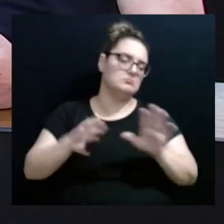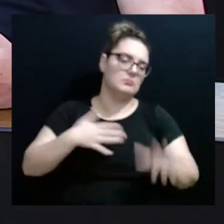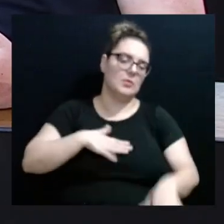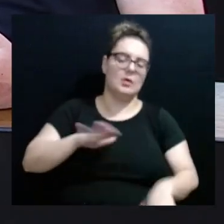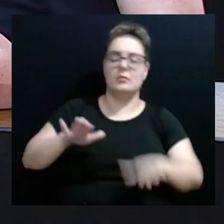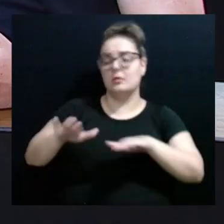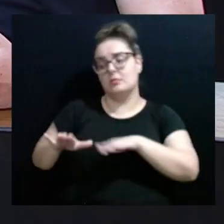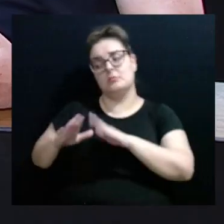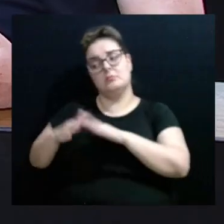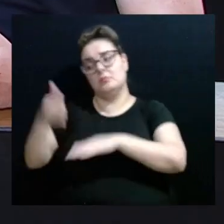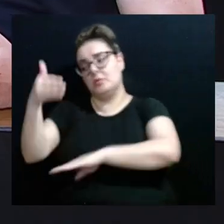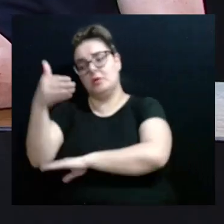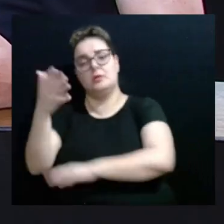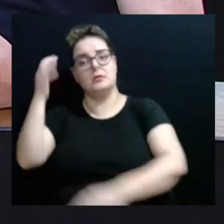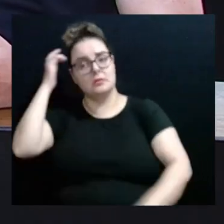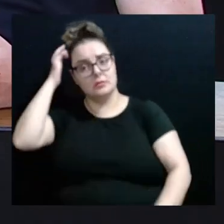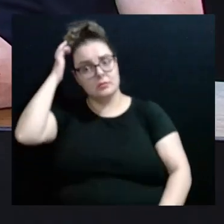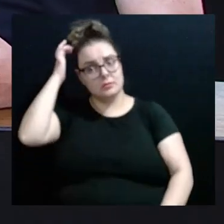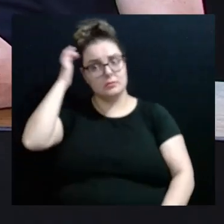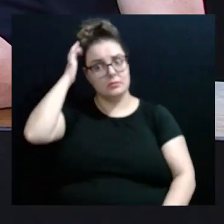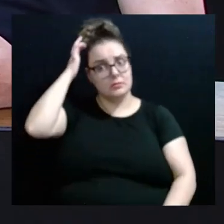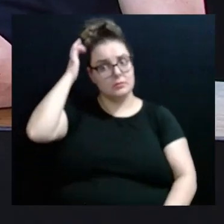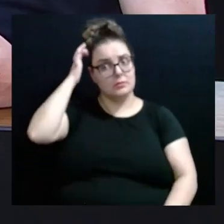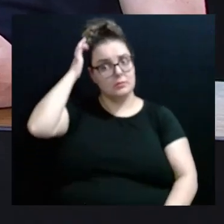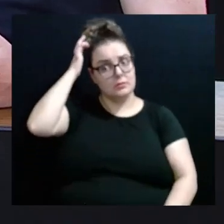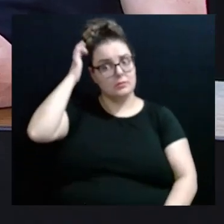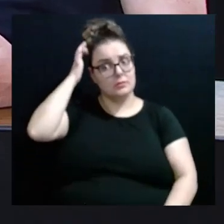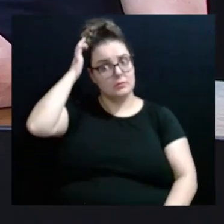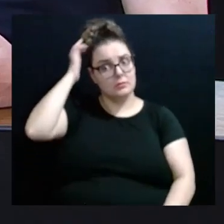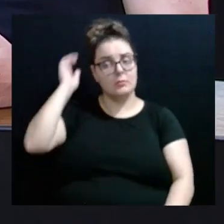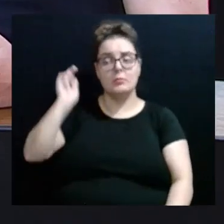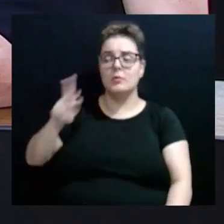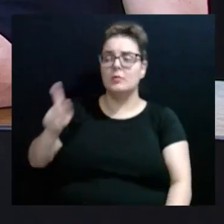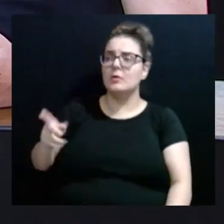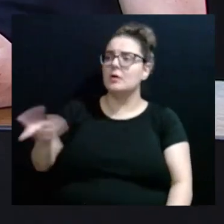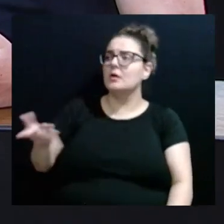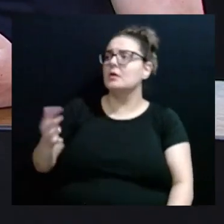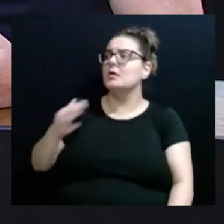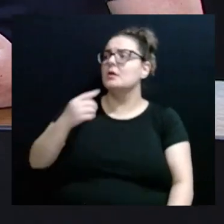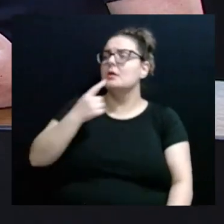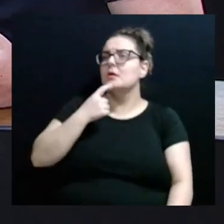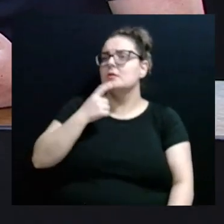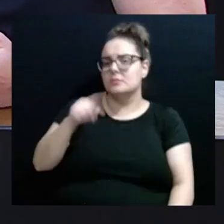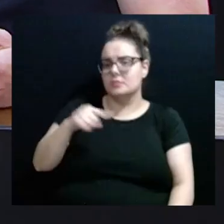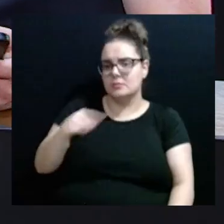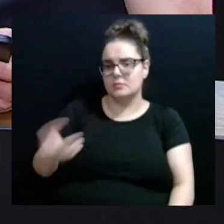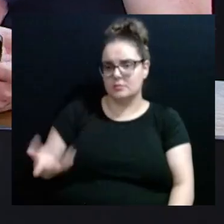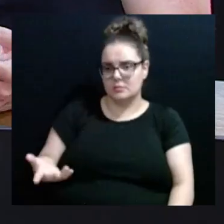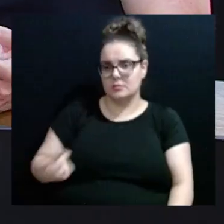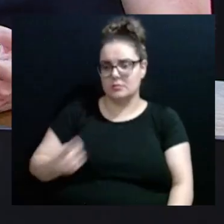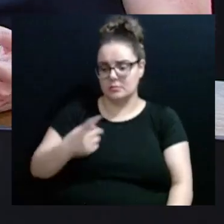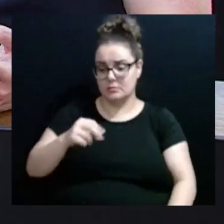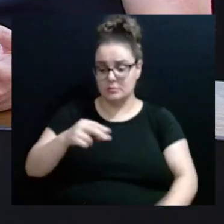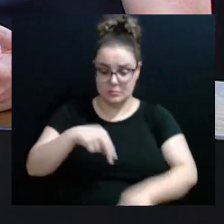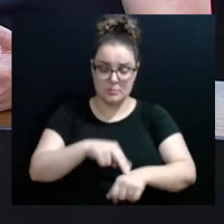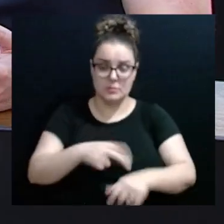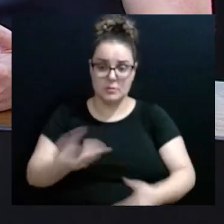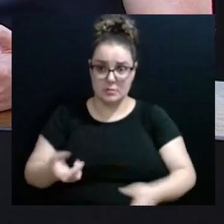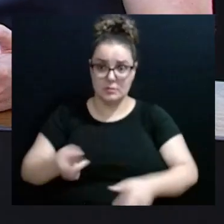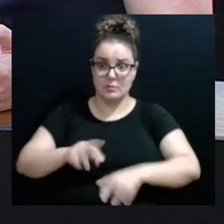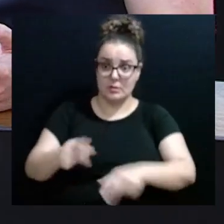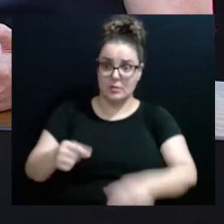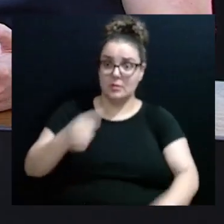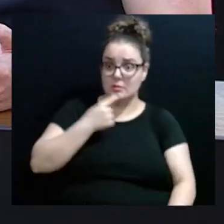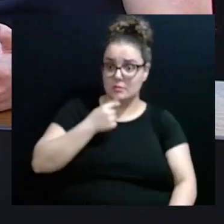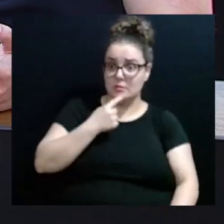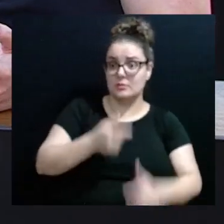gosta, fica no hotel, aproveitando o hotel. E o professor, né, esses feriados de 2026, né, que são 10